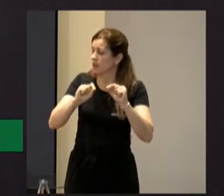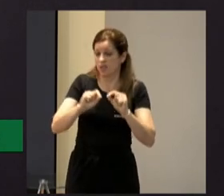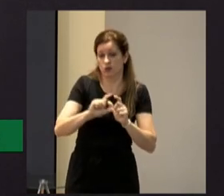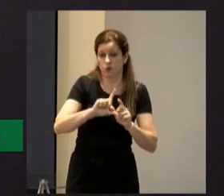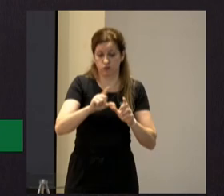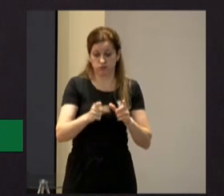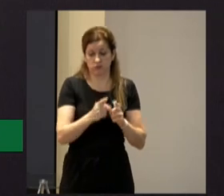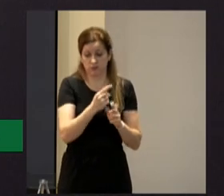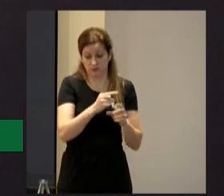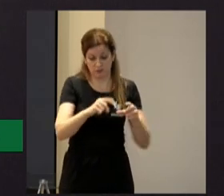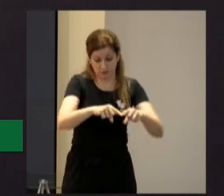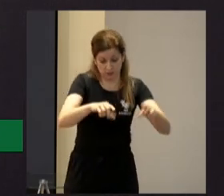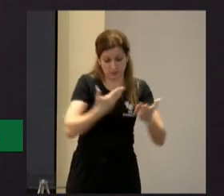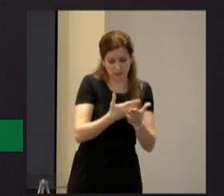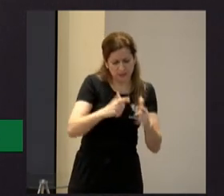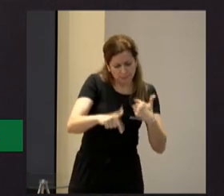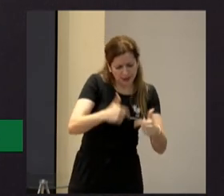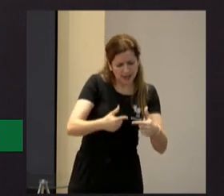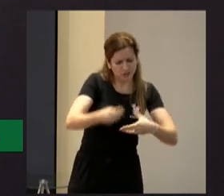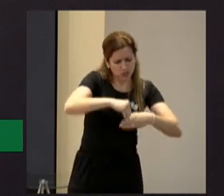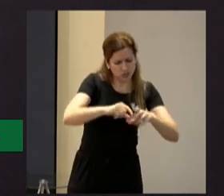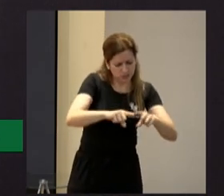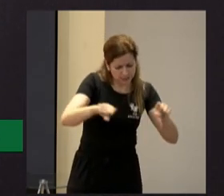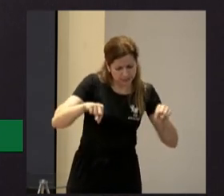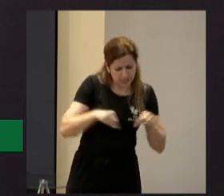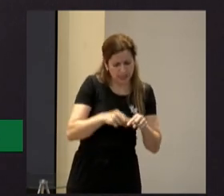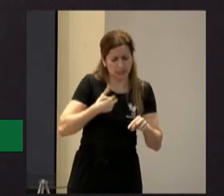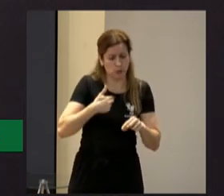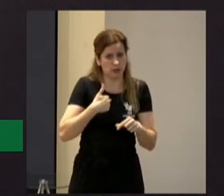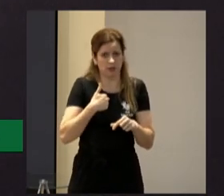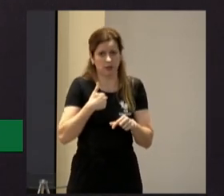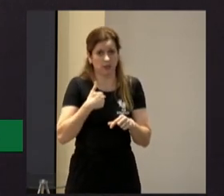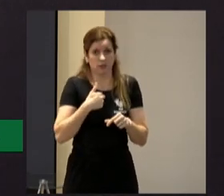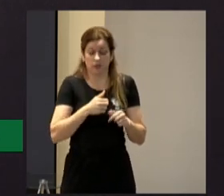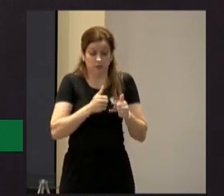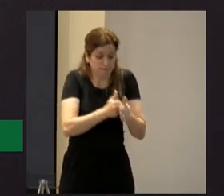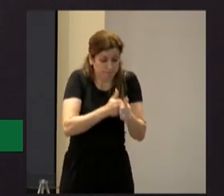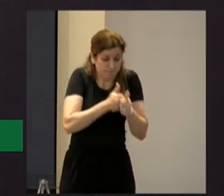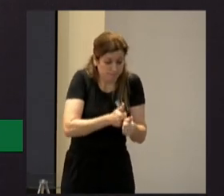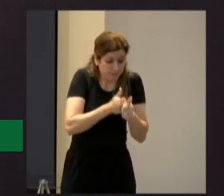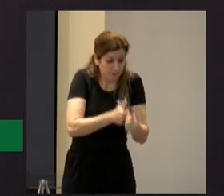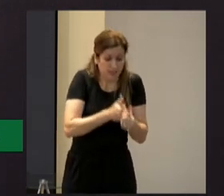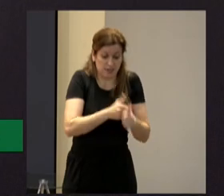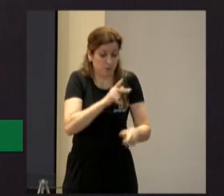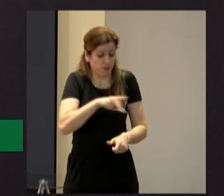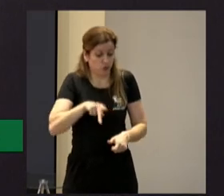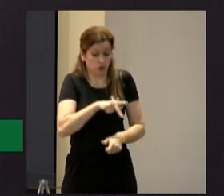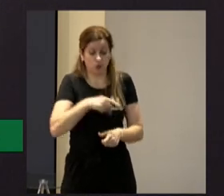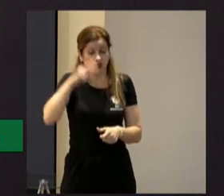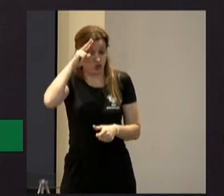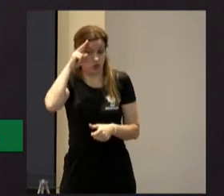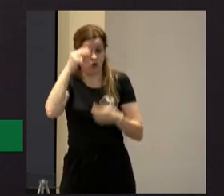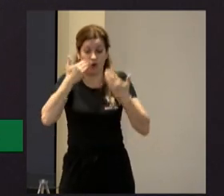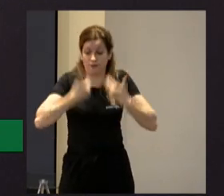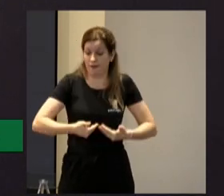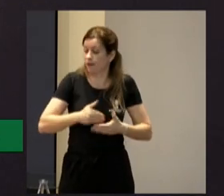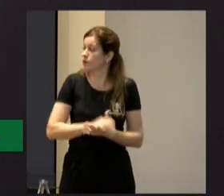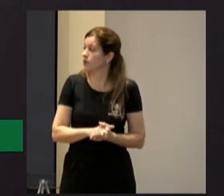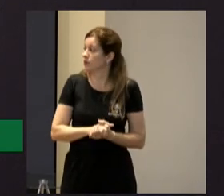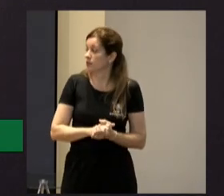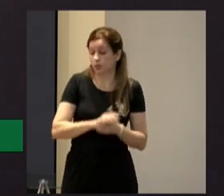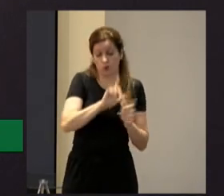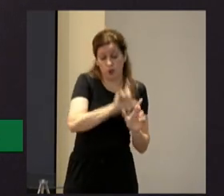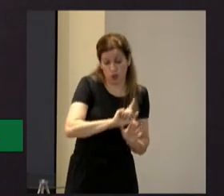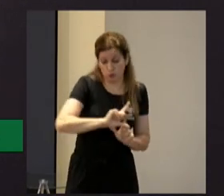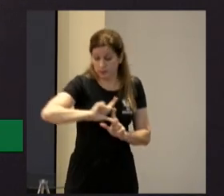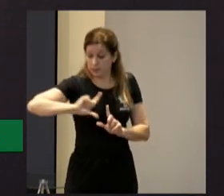era muito apegada à minha disciplina. Eu tinha uma coisa que parecia, né, professora de história, meu Deus. E eu saio da